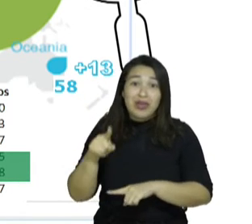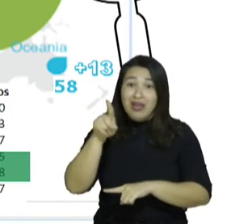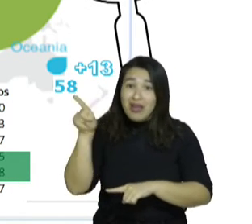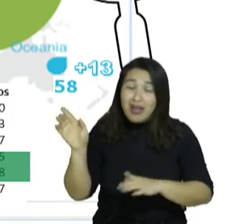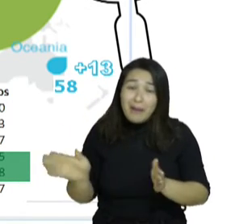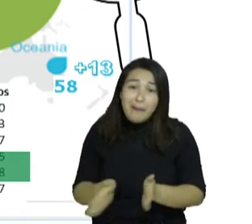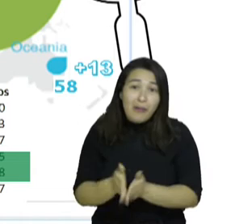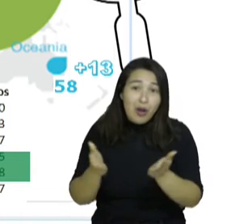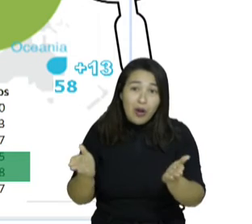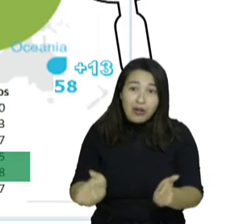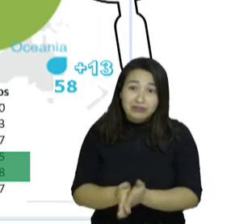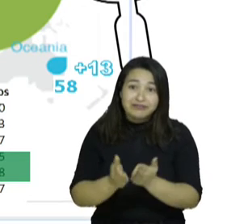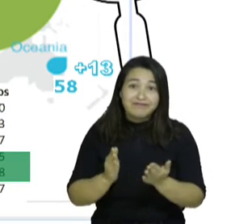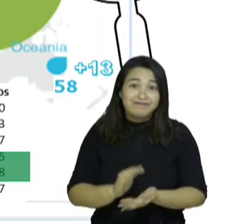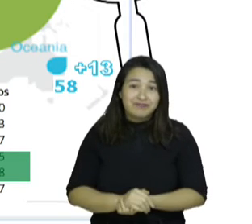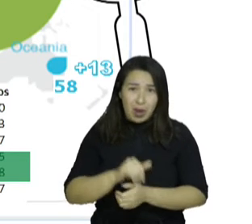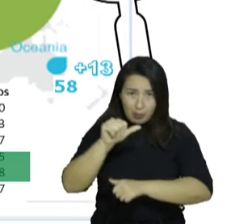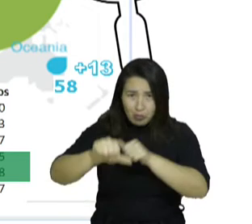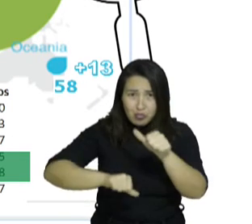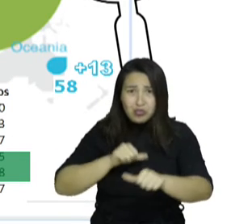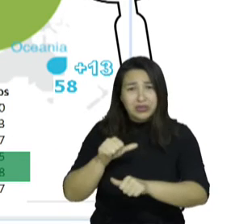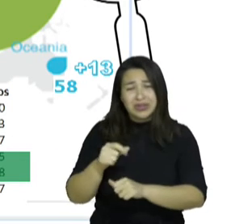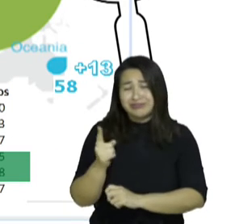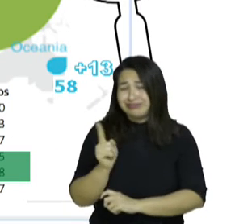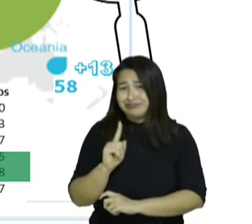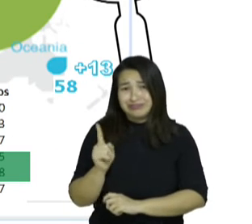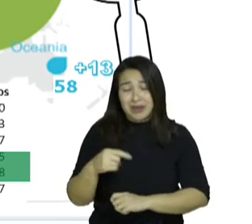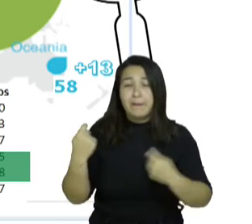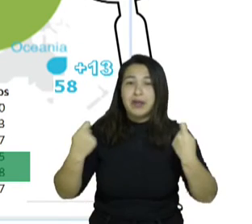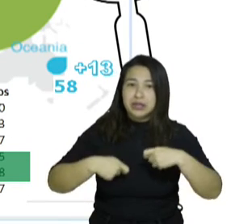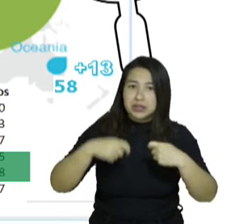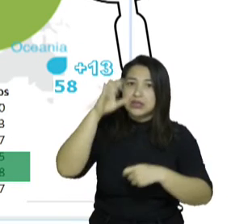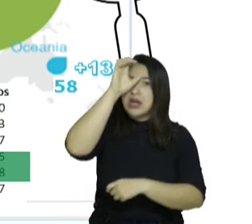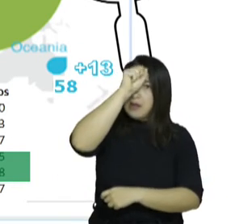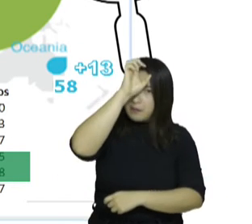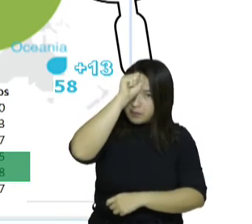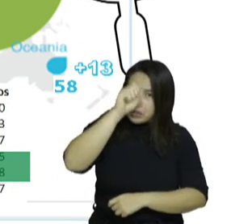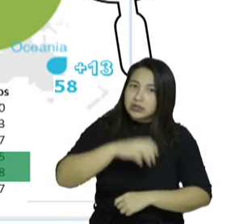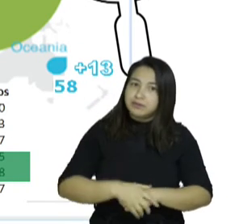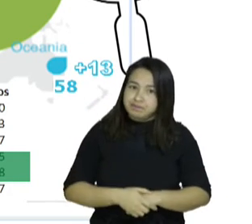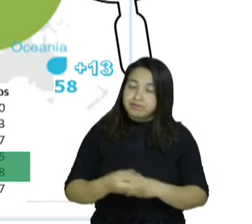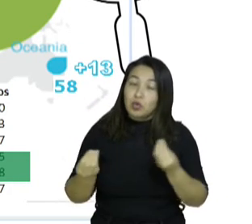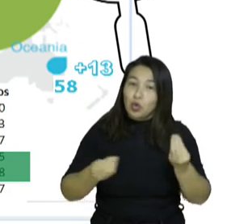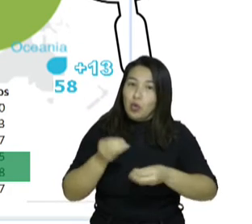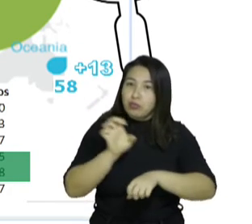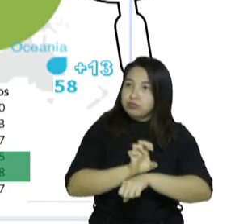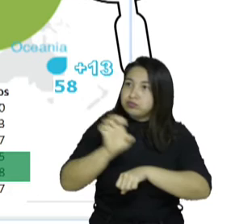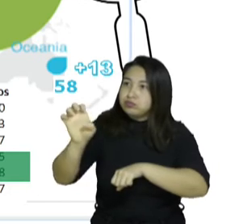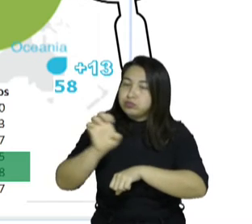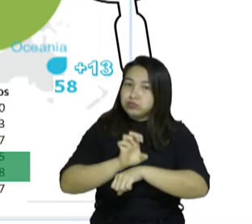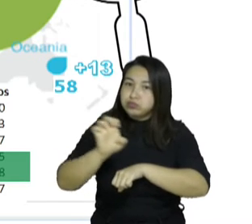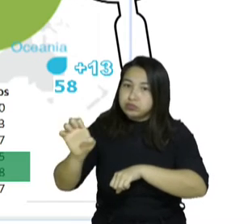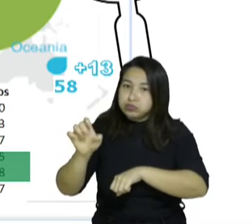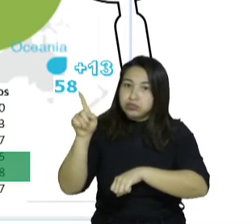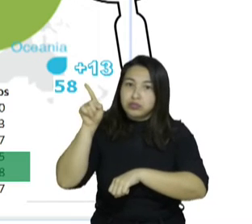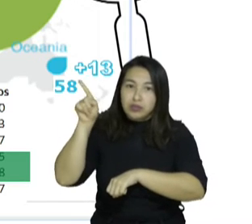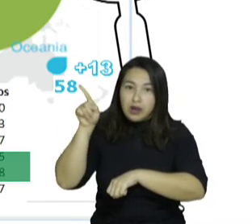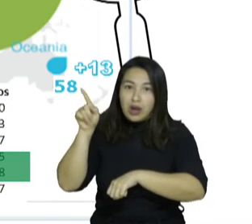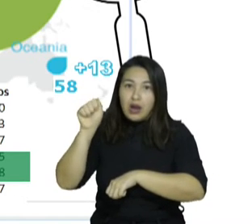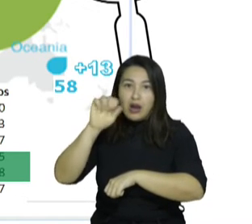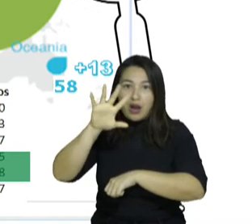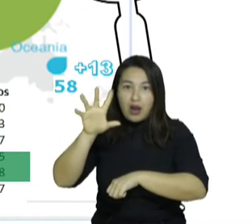anos nso aí não vai mudar então nós vamos ter que aprender a lidar com isso expor produtos pra África de baixo